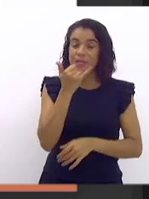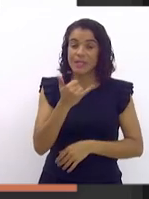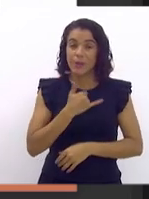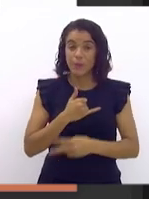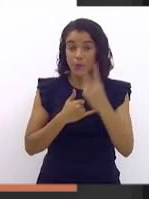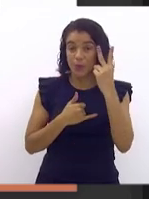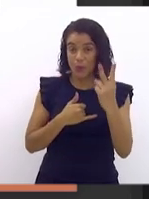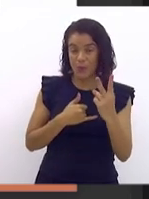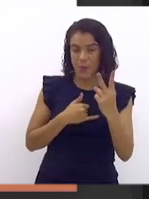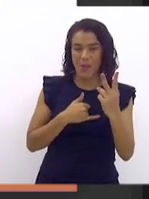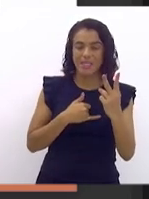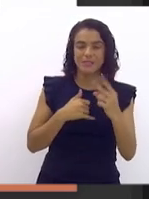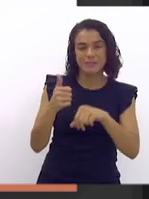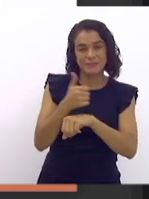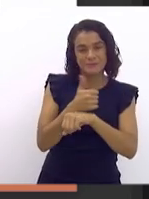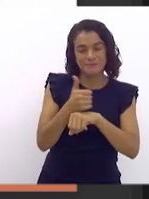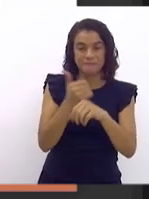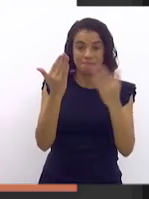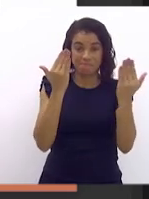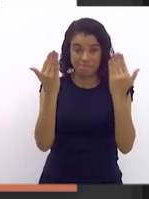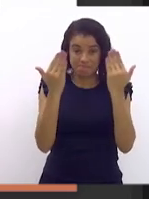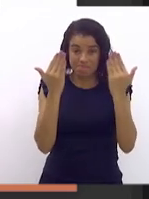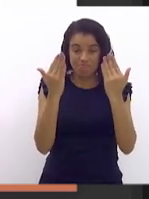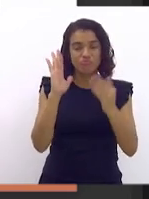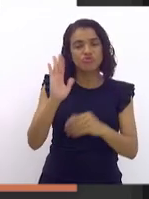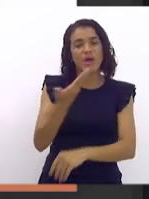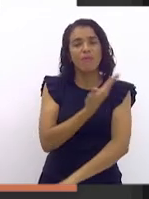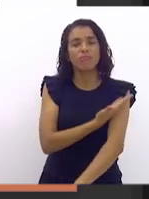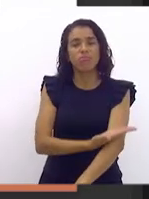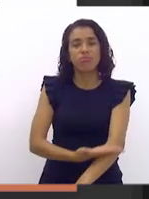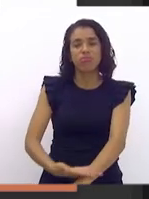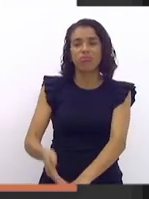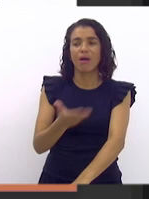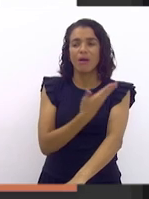duas psicólogas, que estão